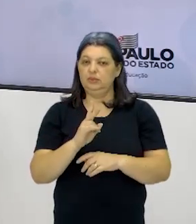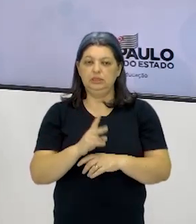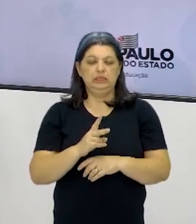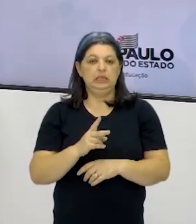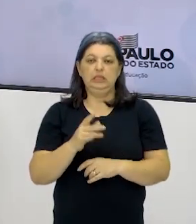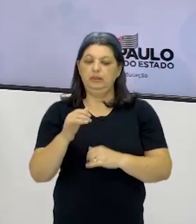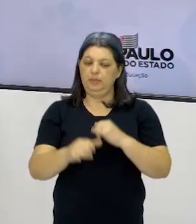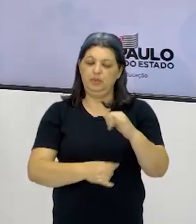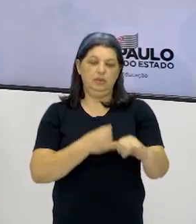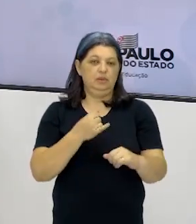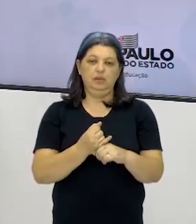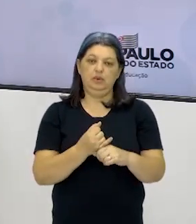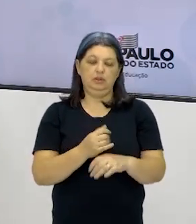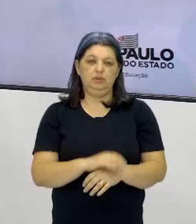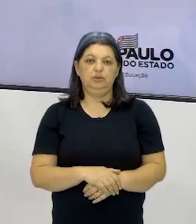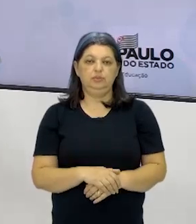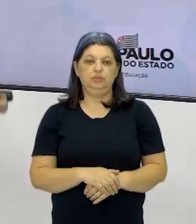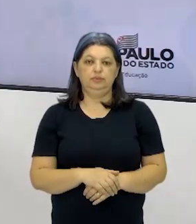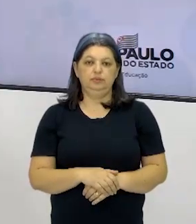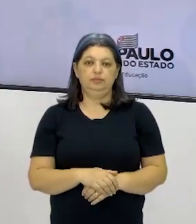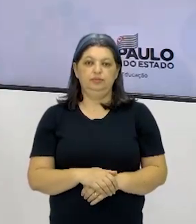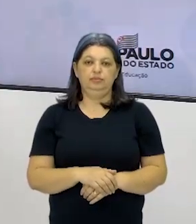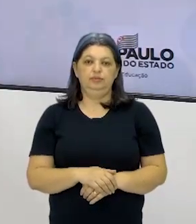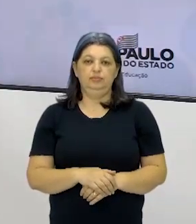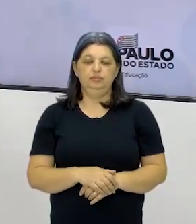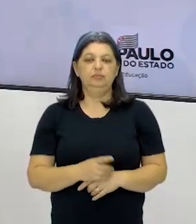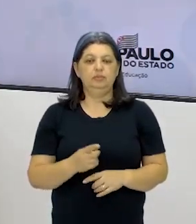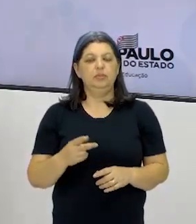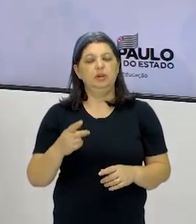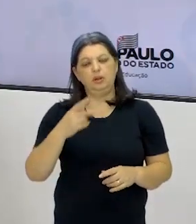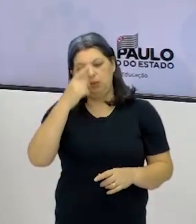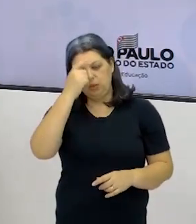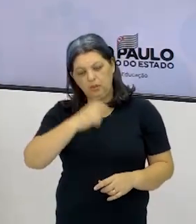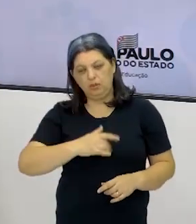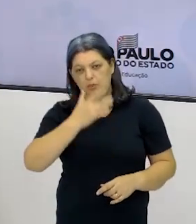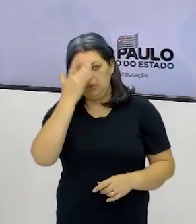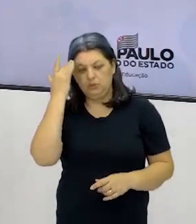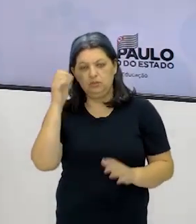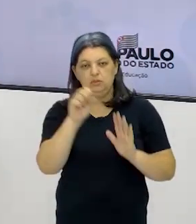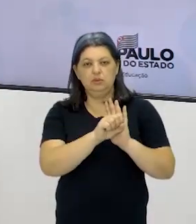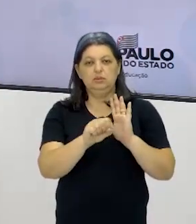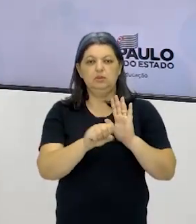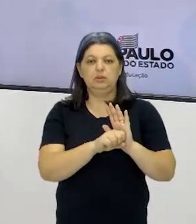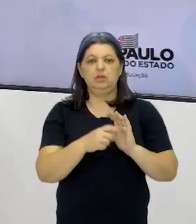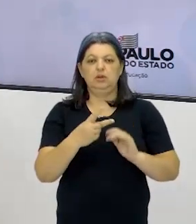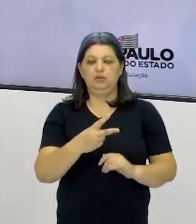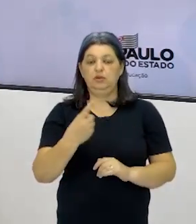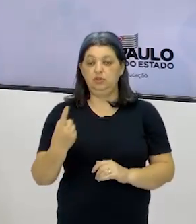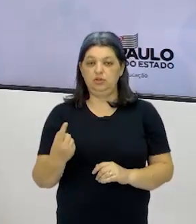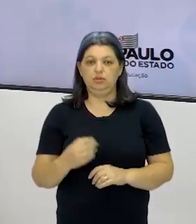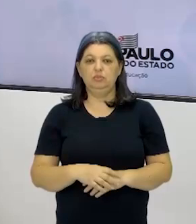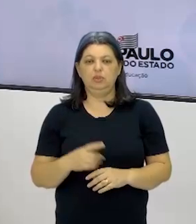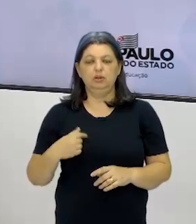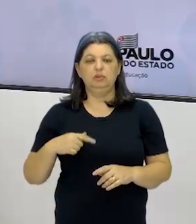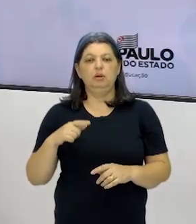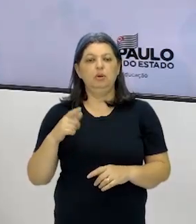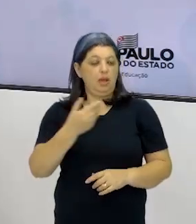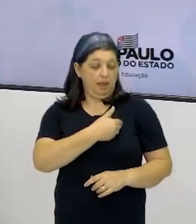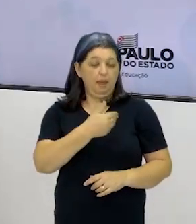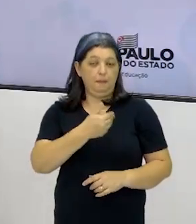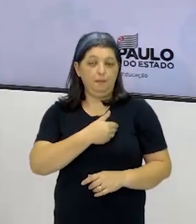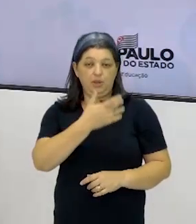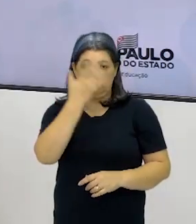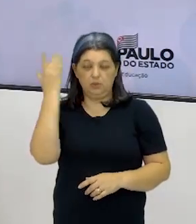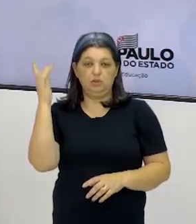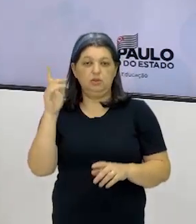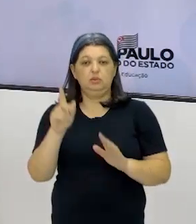na internet e eu sou uma pessoa do século XXI. Eu me considero não um nativo digital, mas eu sou amigo de quem é. Certo?